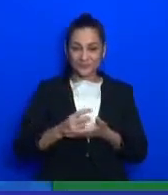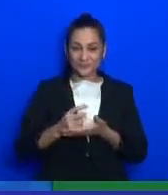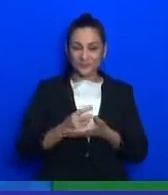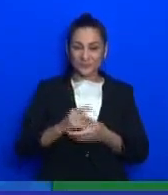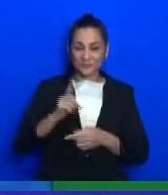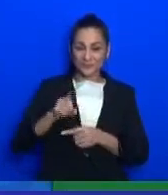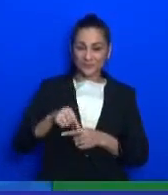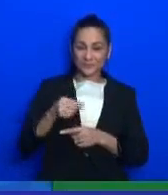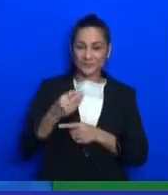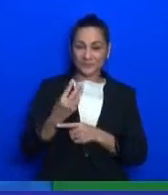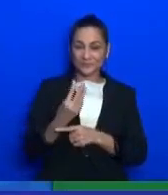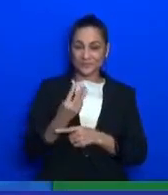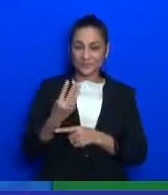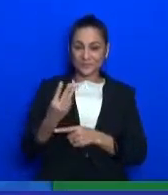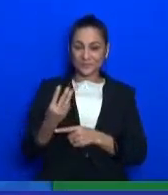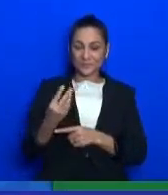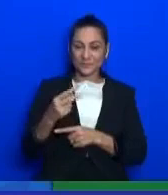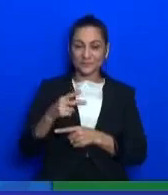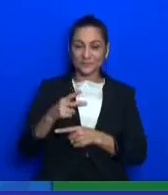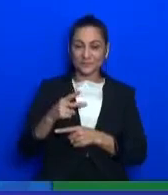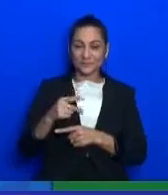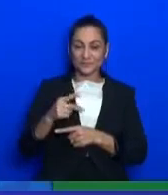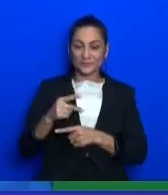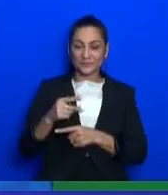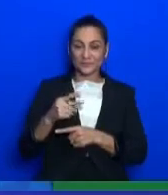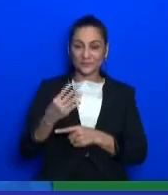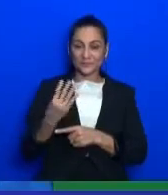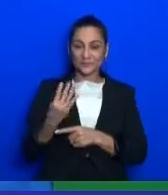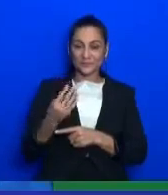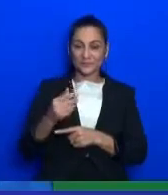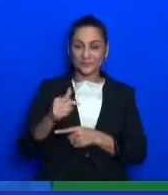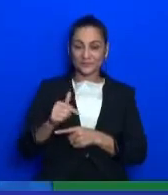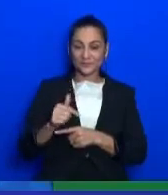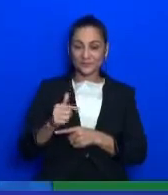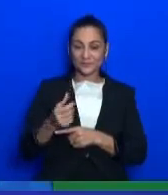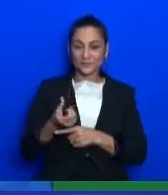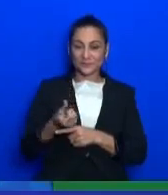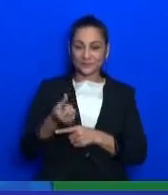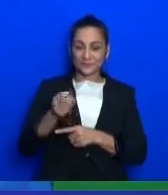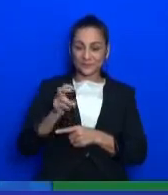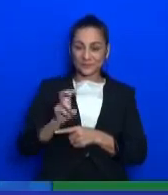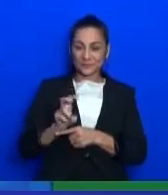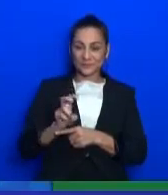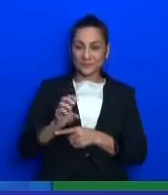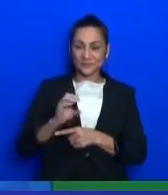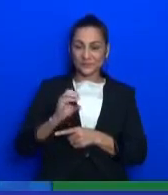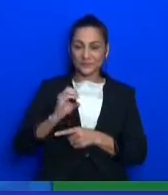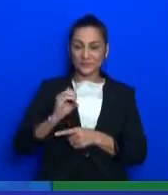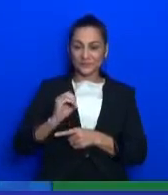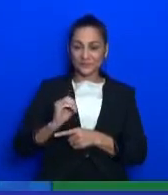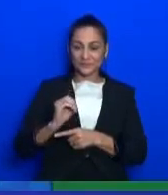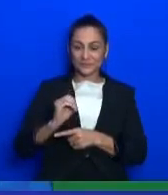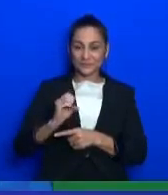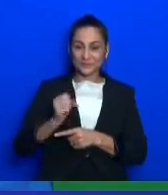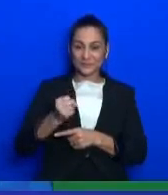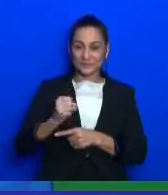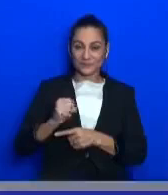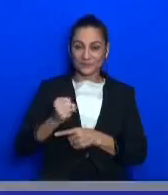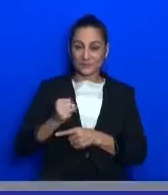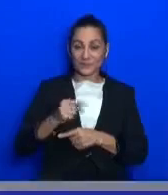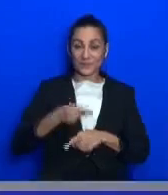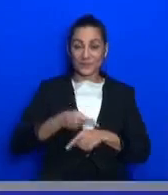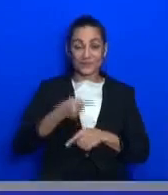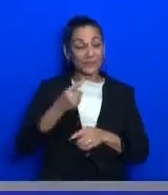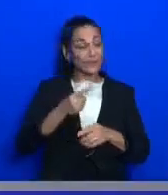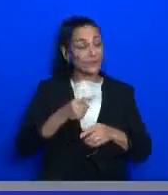quina. 33, 12, 47, 65 e 08.